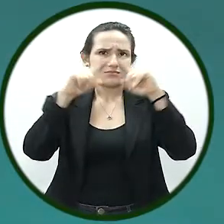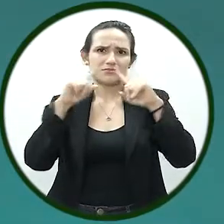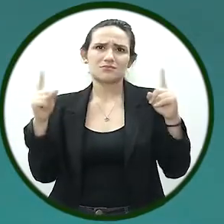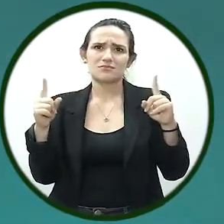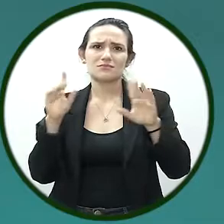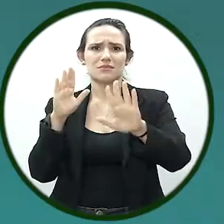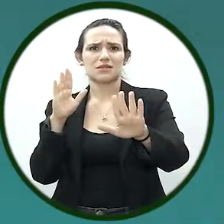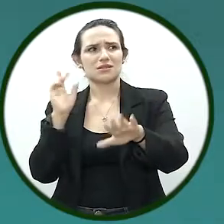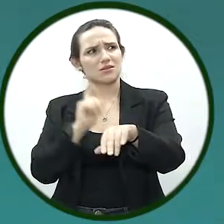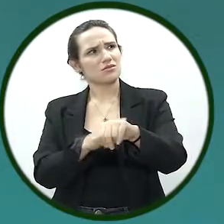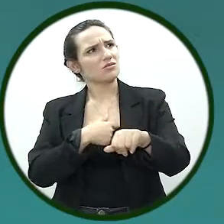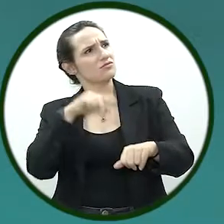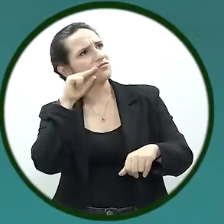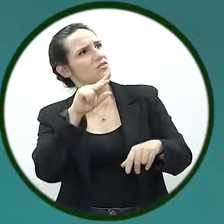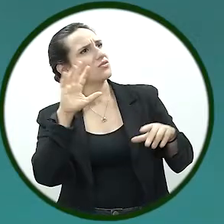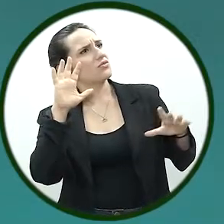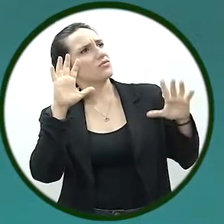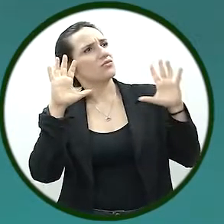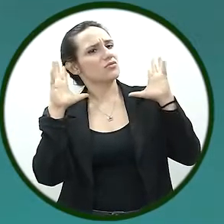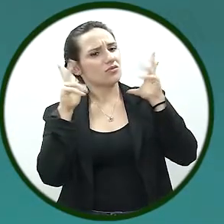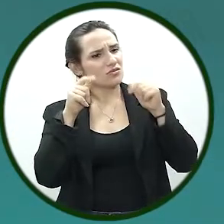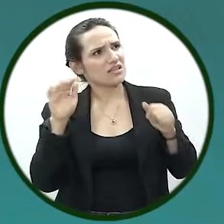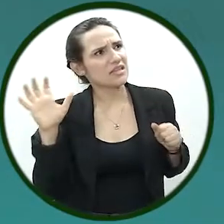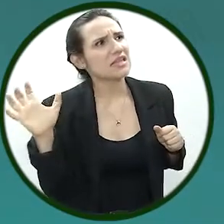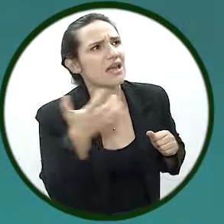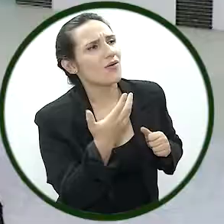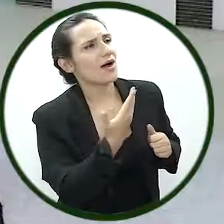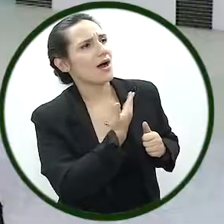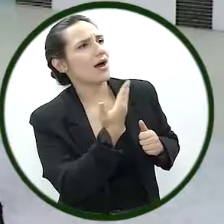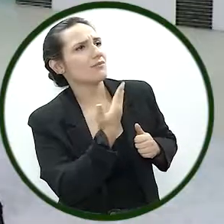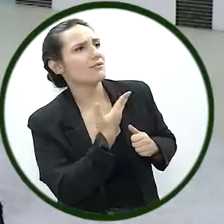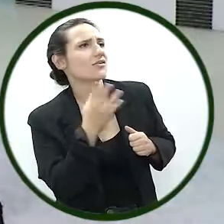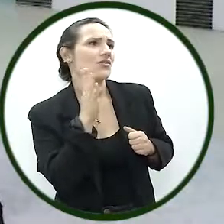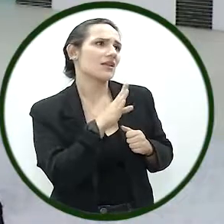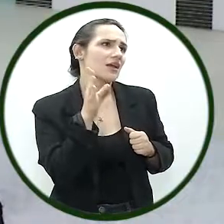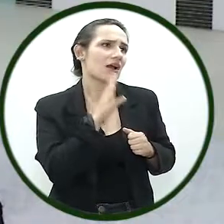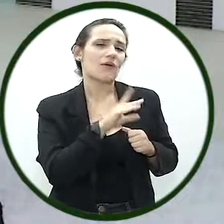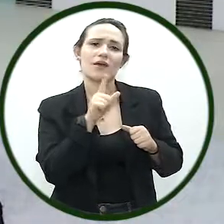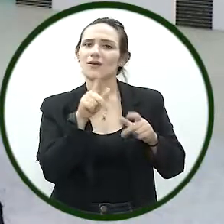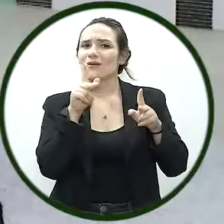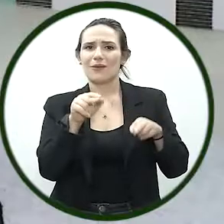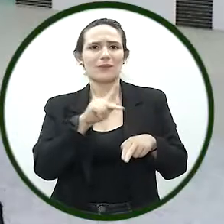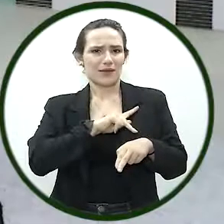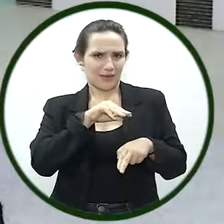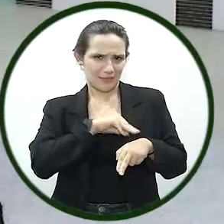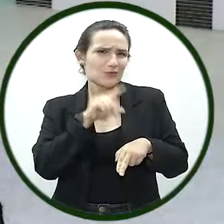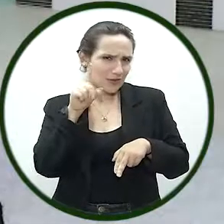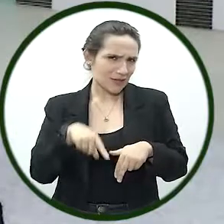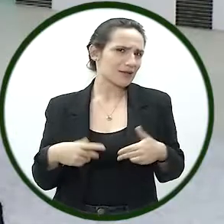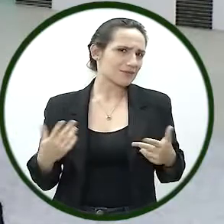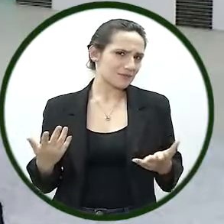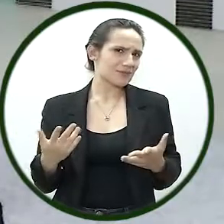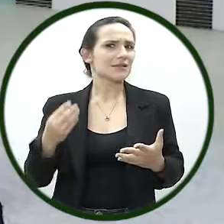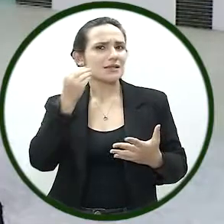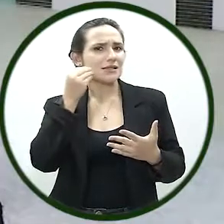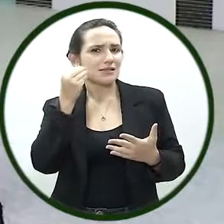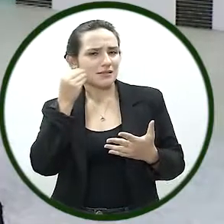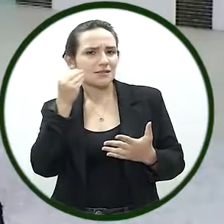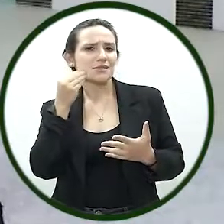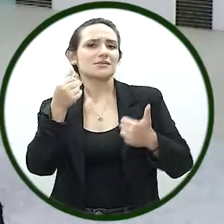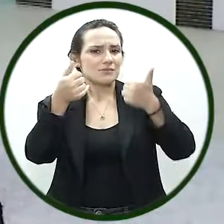leão simpático, né? Ao lado do policial militar, companheiro, para entender de uma outra forma, que aquilo lá, na verdade, não é